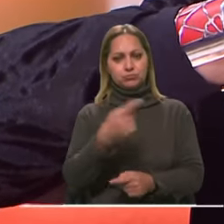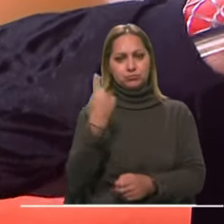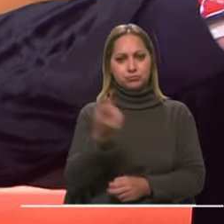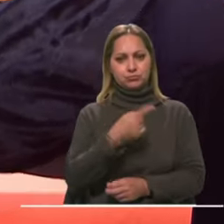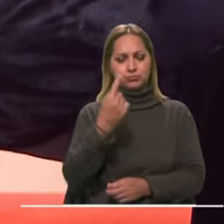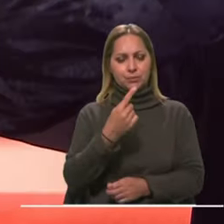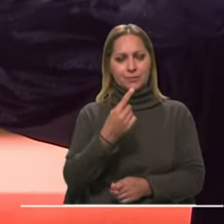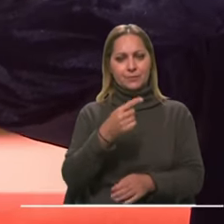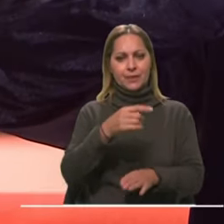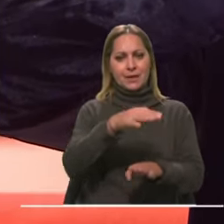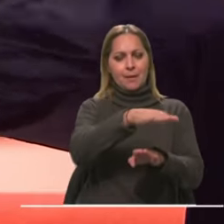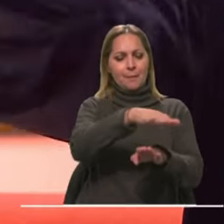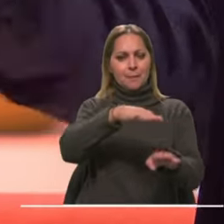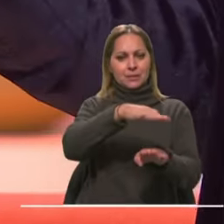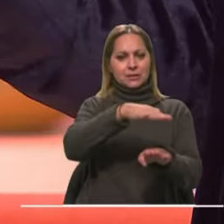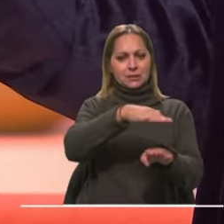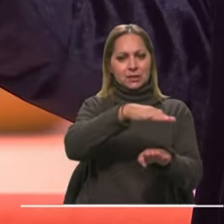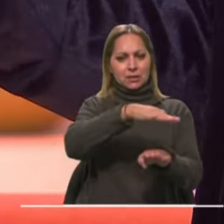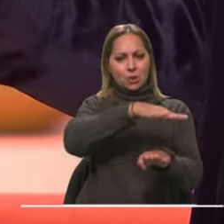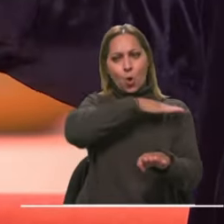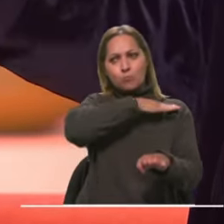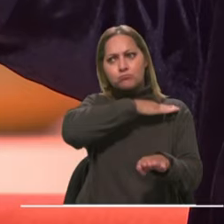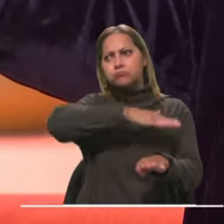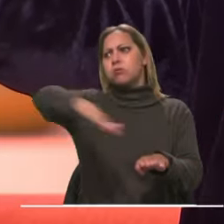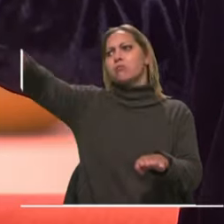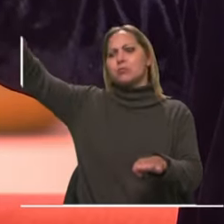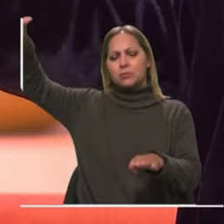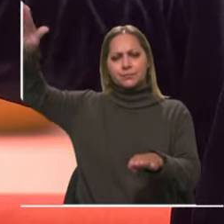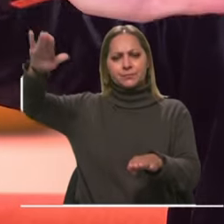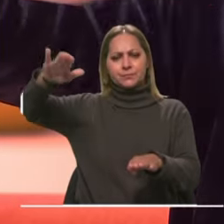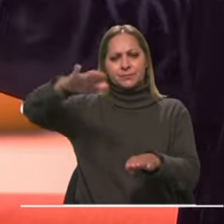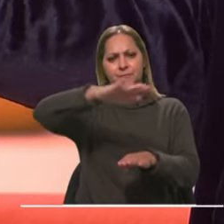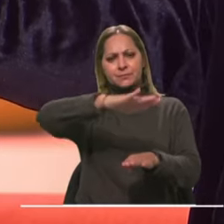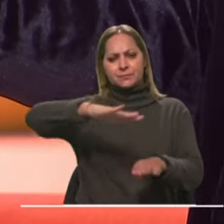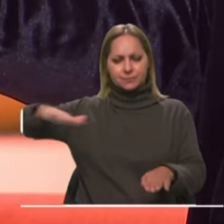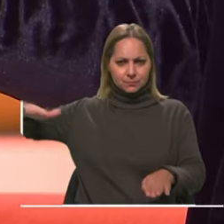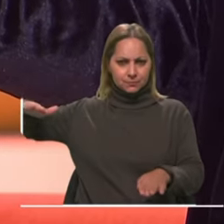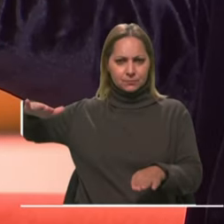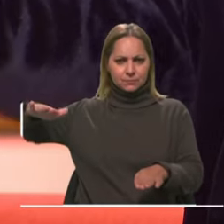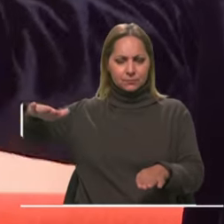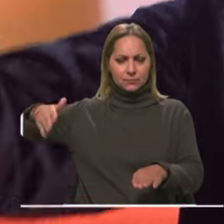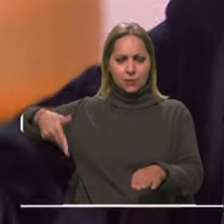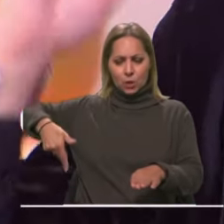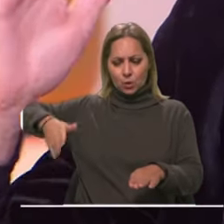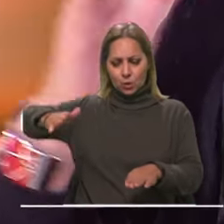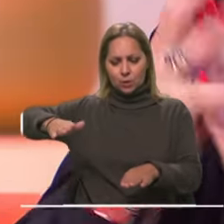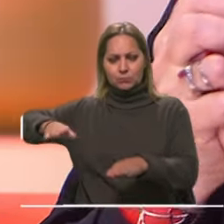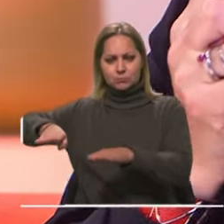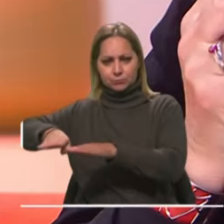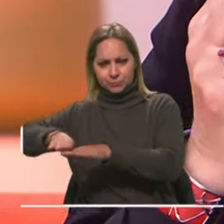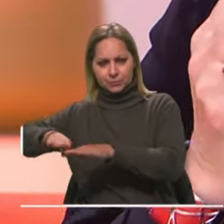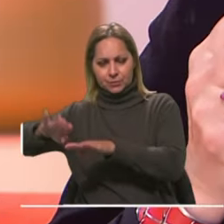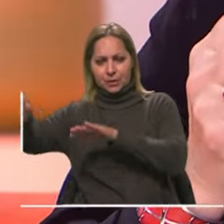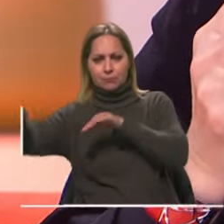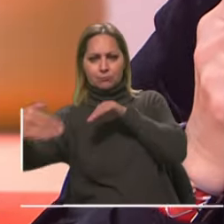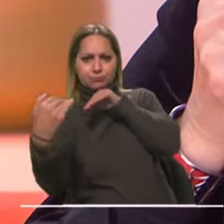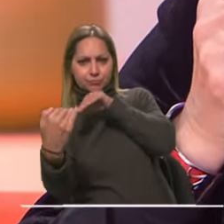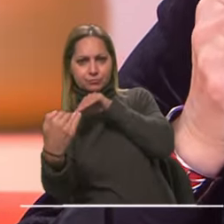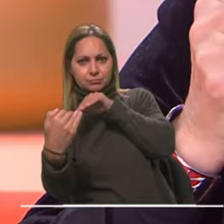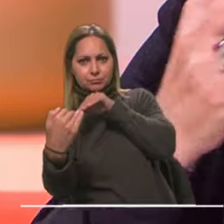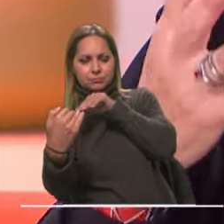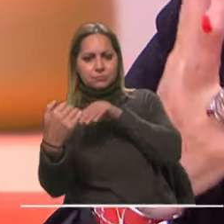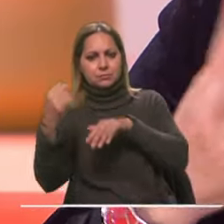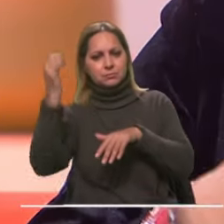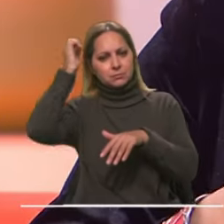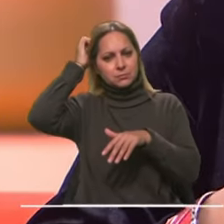marcha atrás para muito longe de nós e ficou também com a traseira encostada ao ralho e ficou virado para nós.